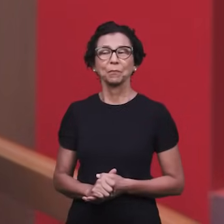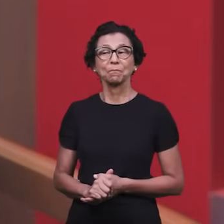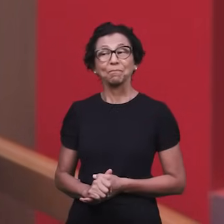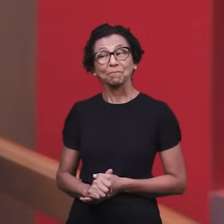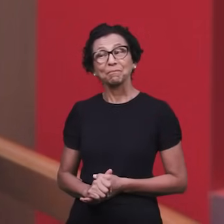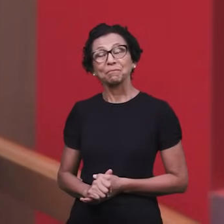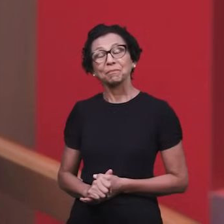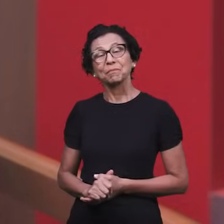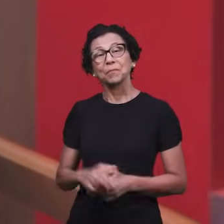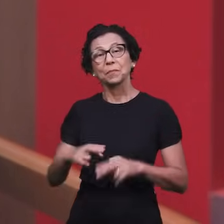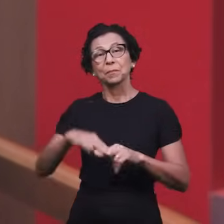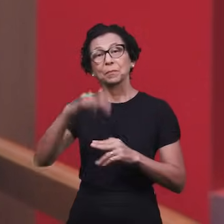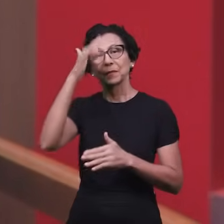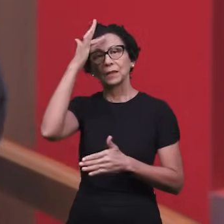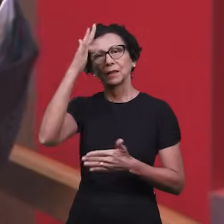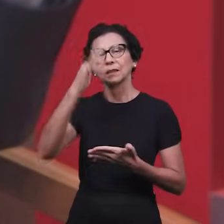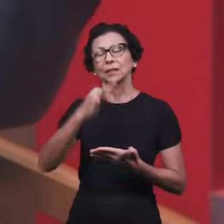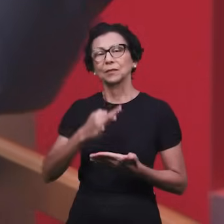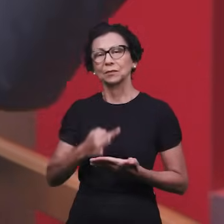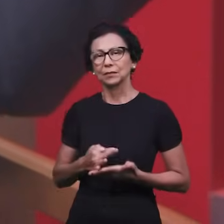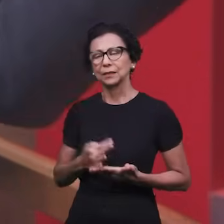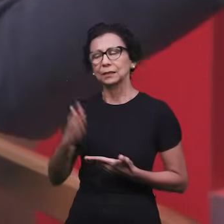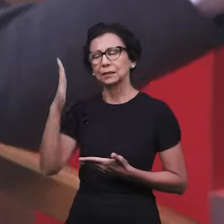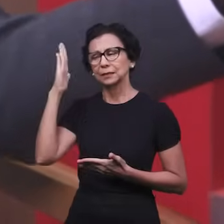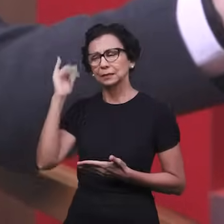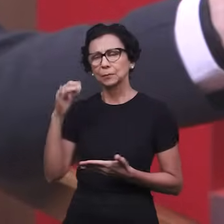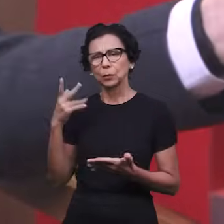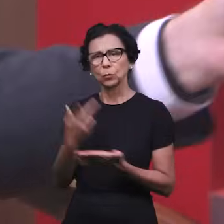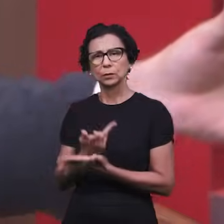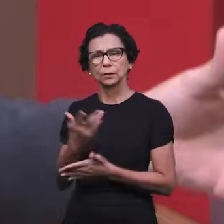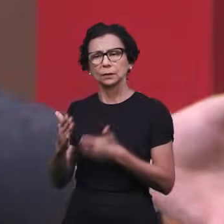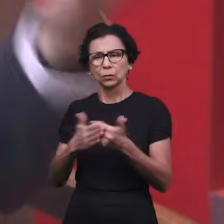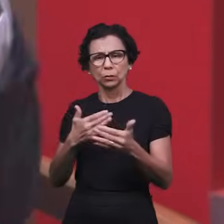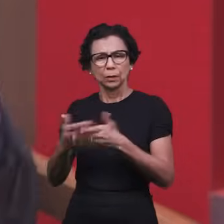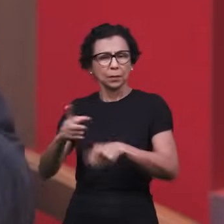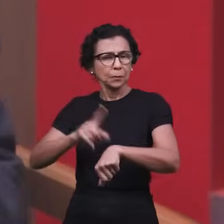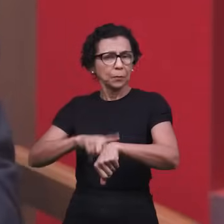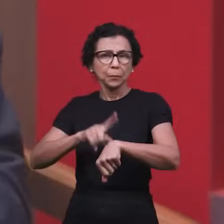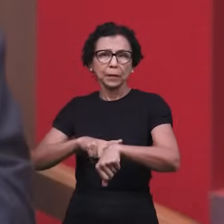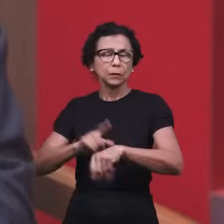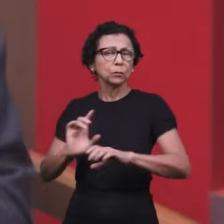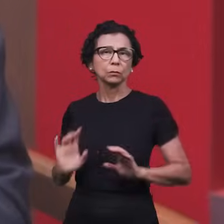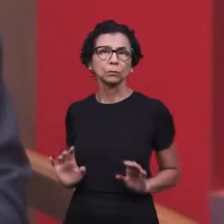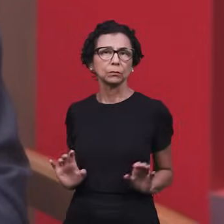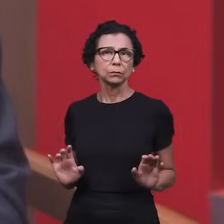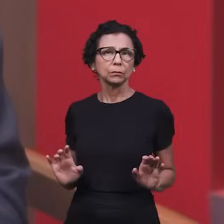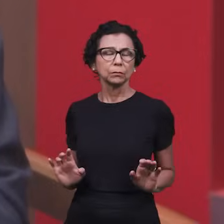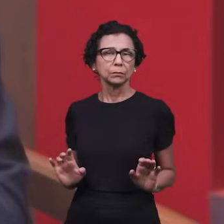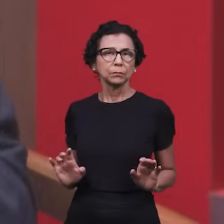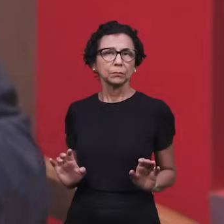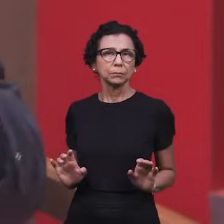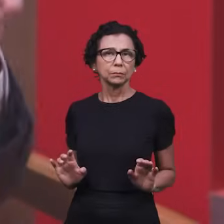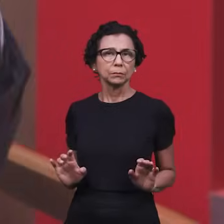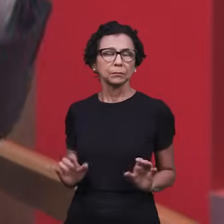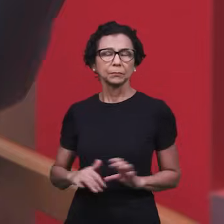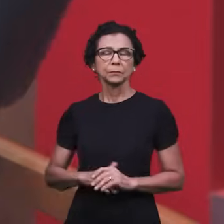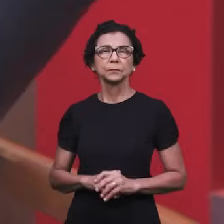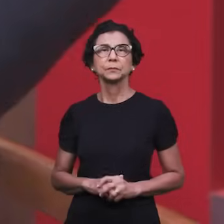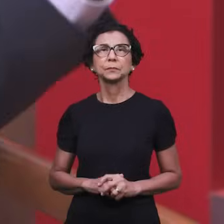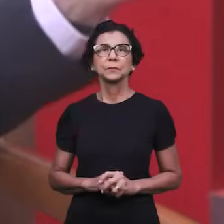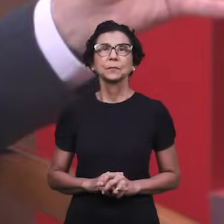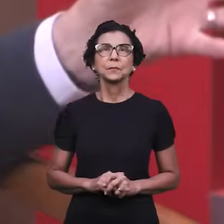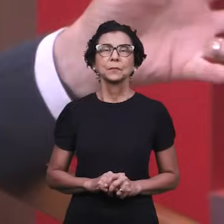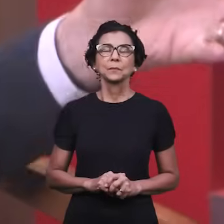fé, ela sabe que isso vai se dar a qualquer instante e já goza dos valores celestiais. Então, eu